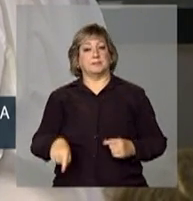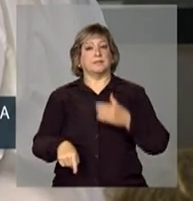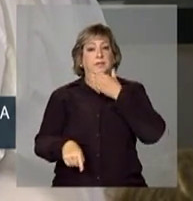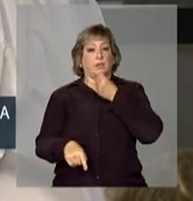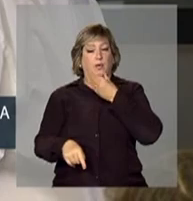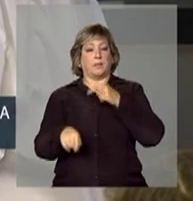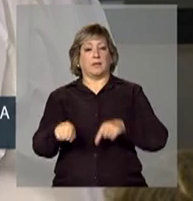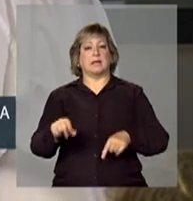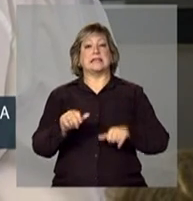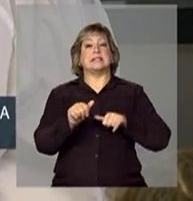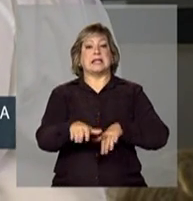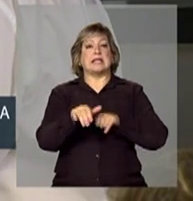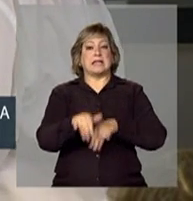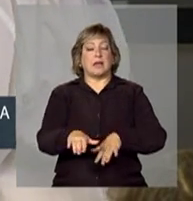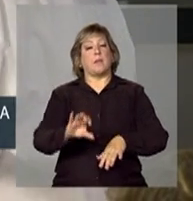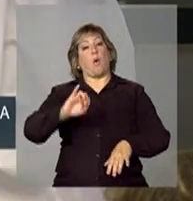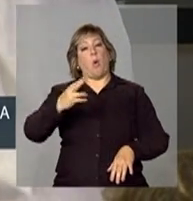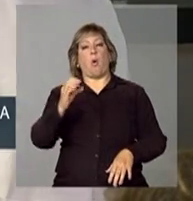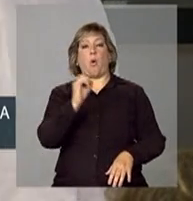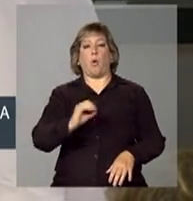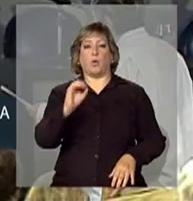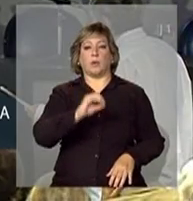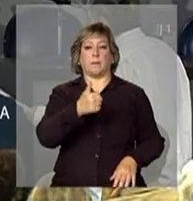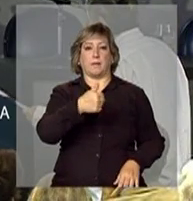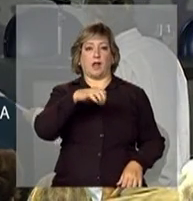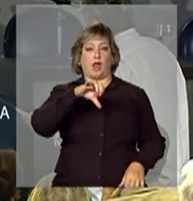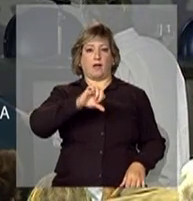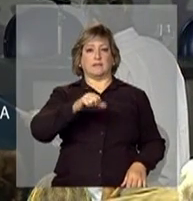em setembro ou outubro de